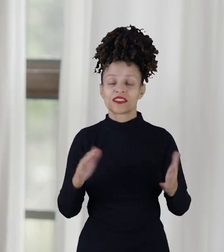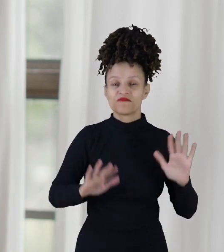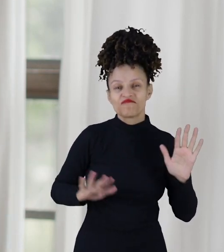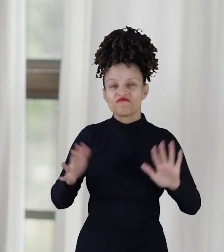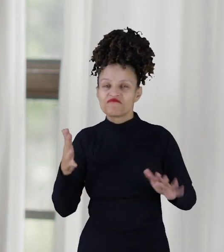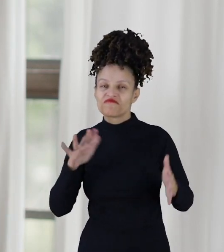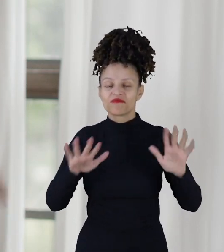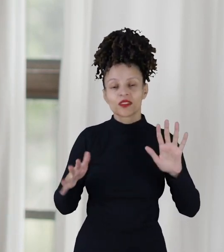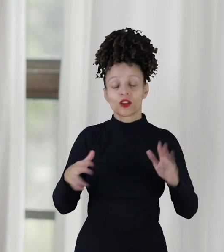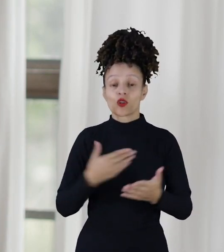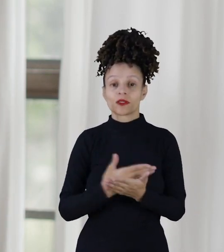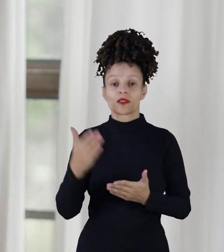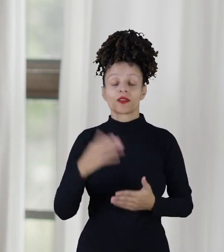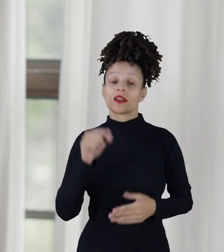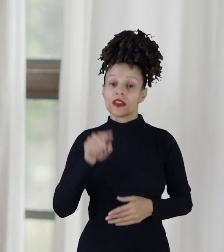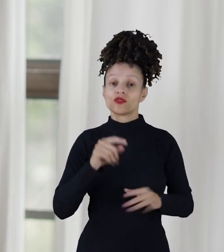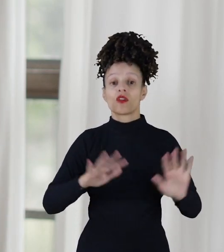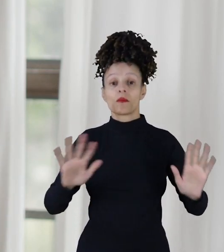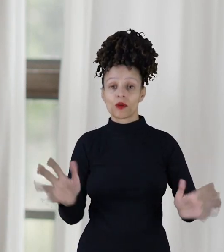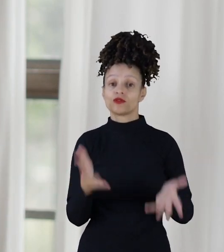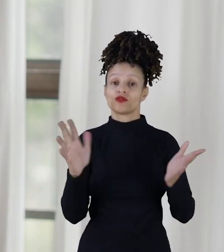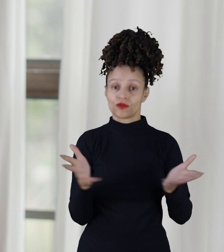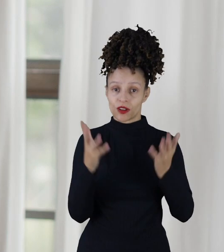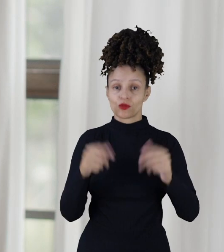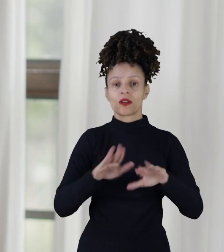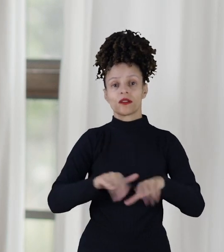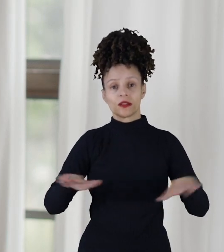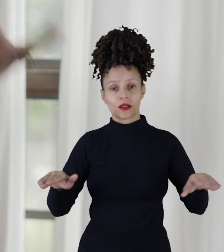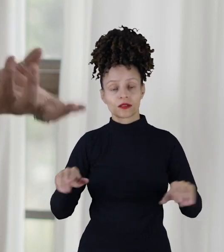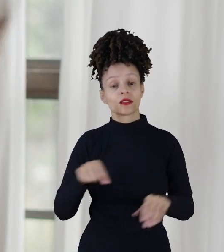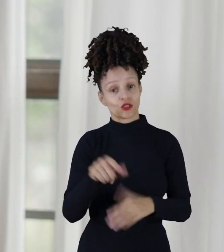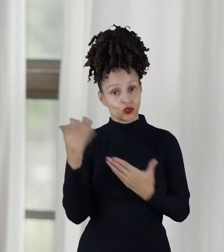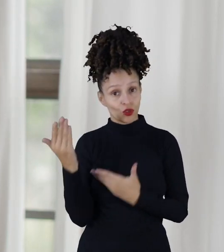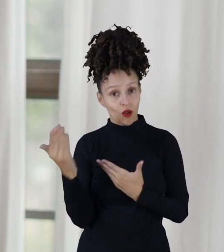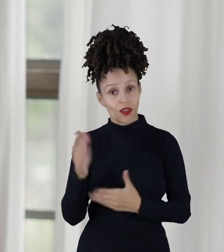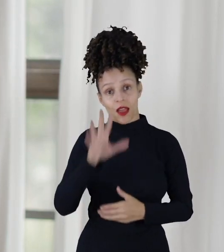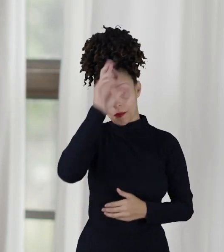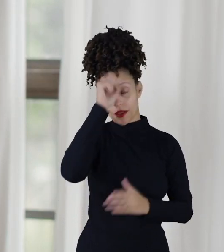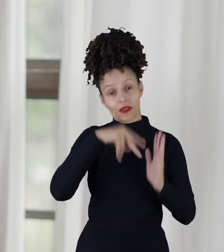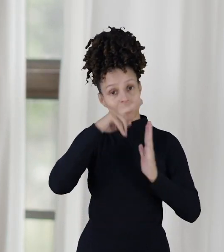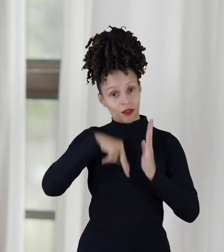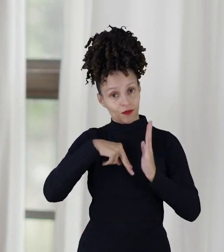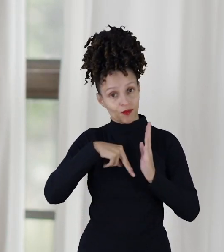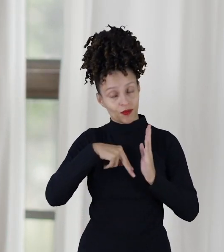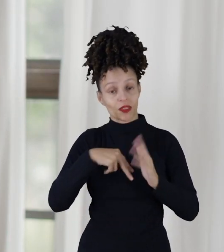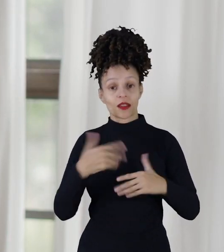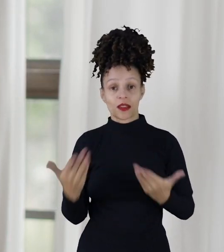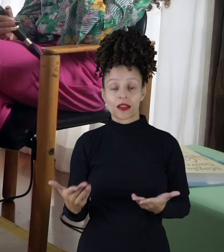assim, meio sem jeito. E isso foi motivando essas crianças e esses jovens a aprender a